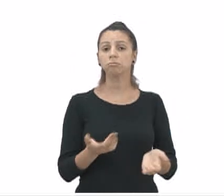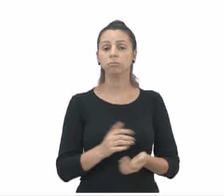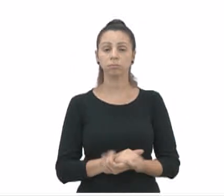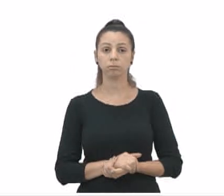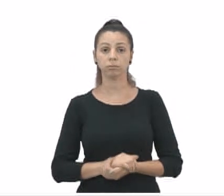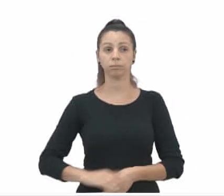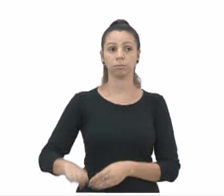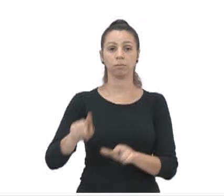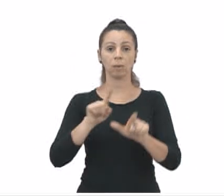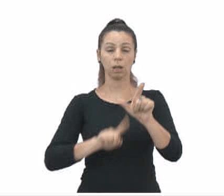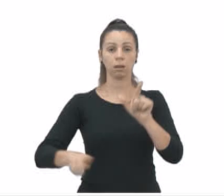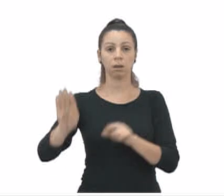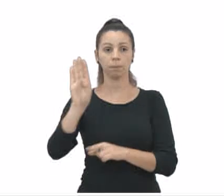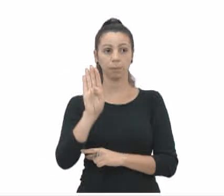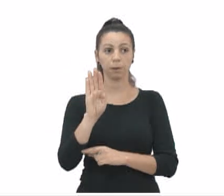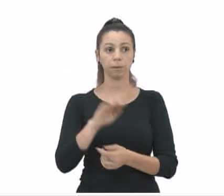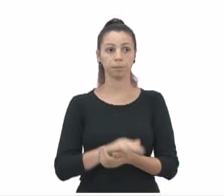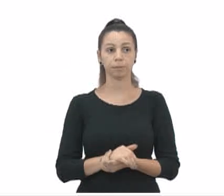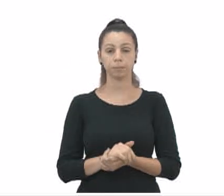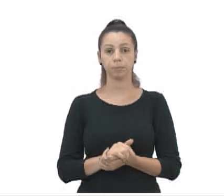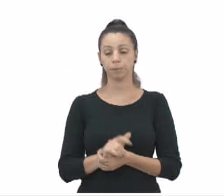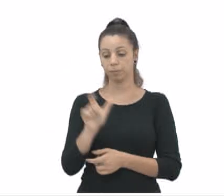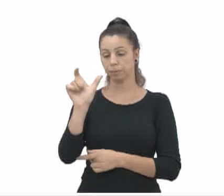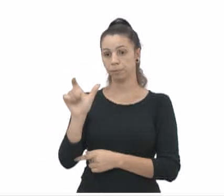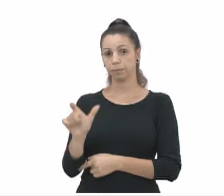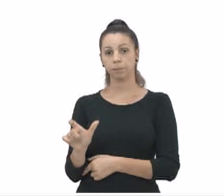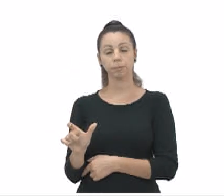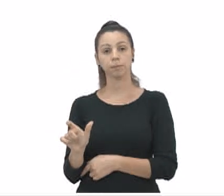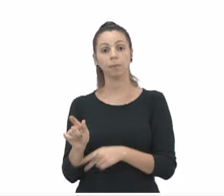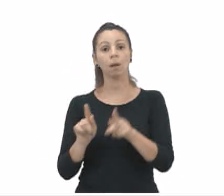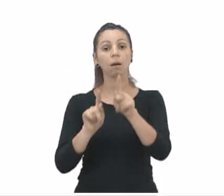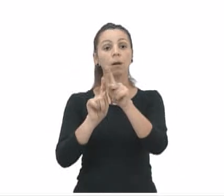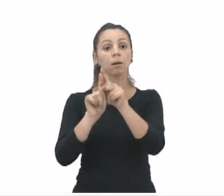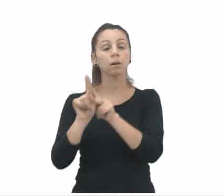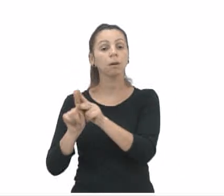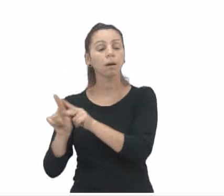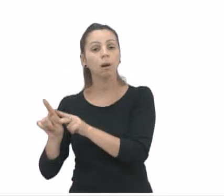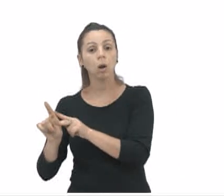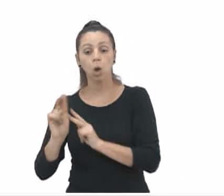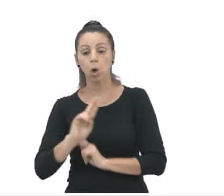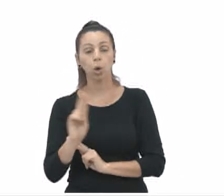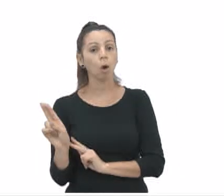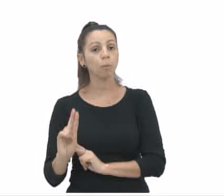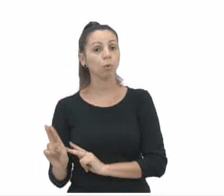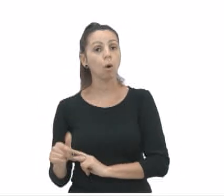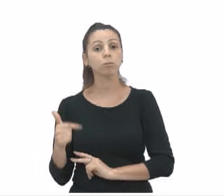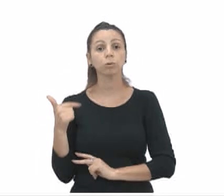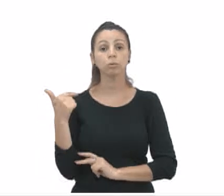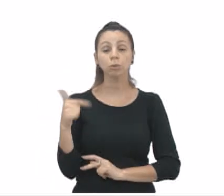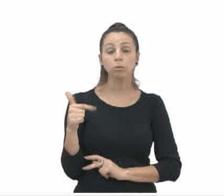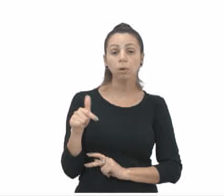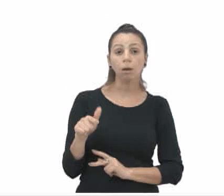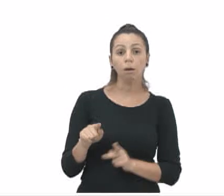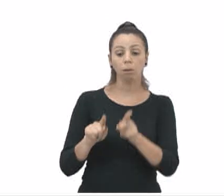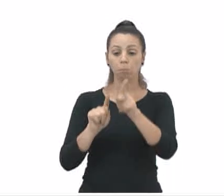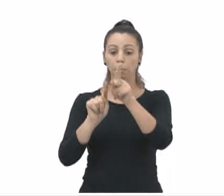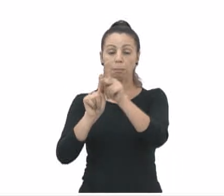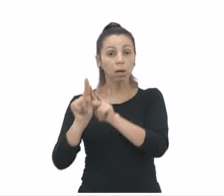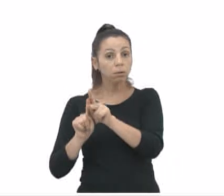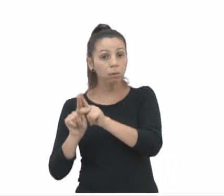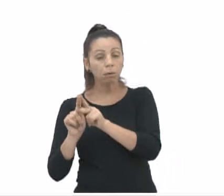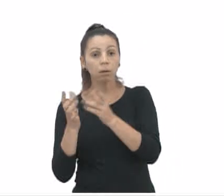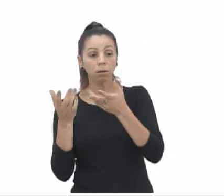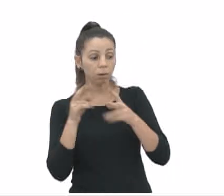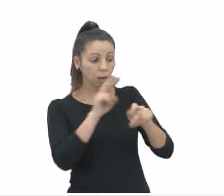Letra B. As personagens dessa narrativa não foram nomeadas, não tem nomes. Vocês viram que a gente sempre está falando personagem que quer emprestar